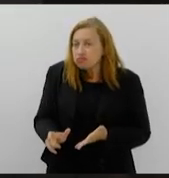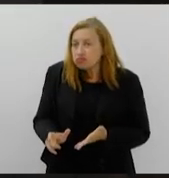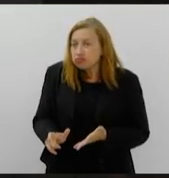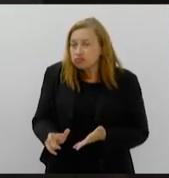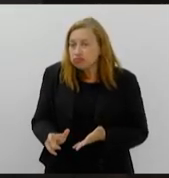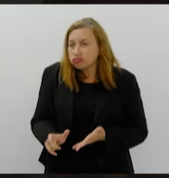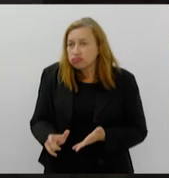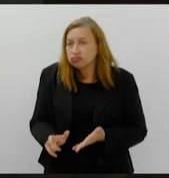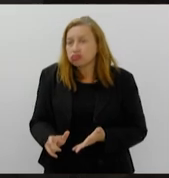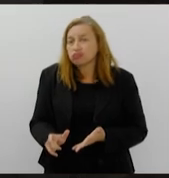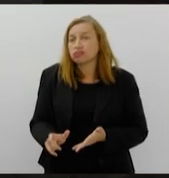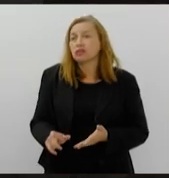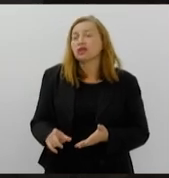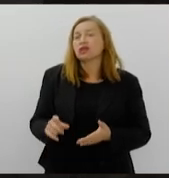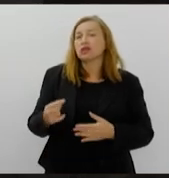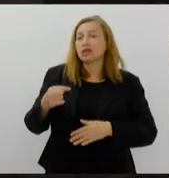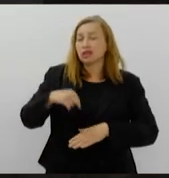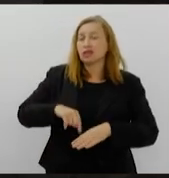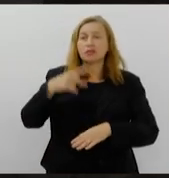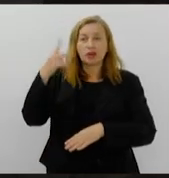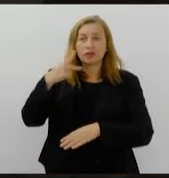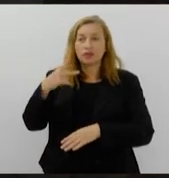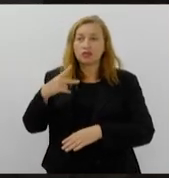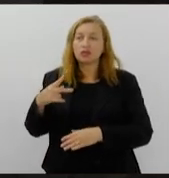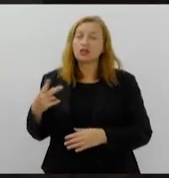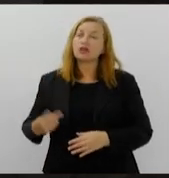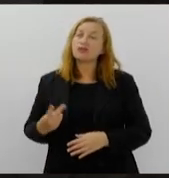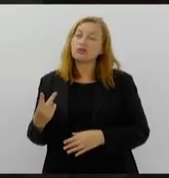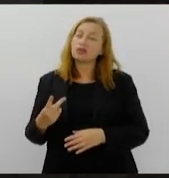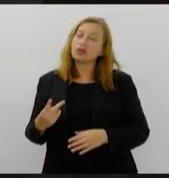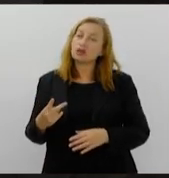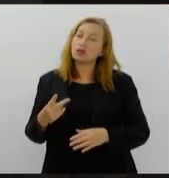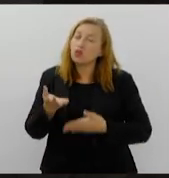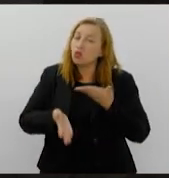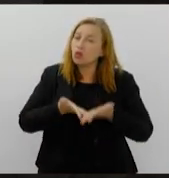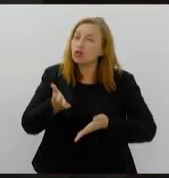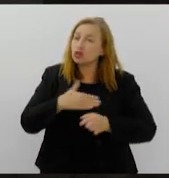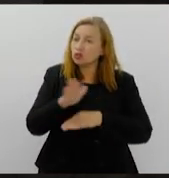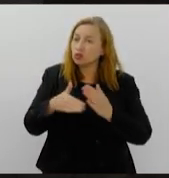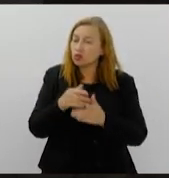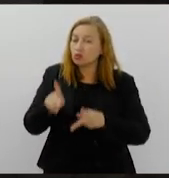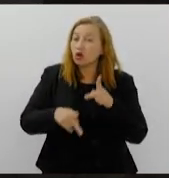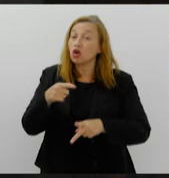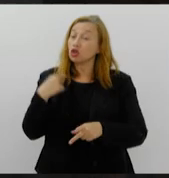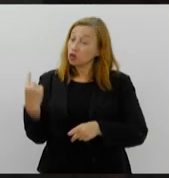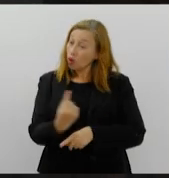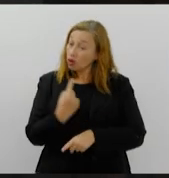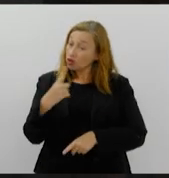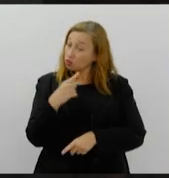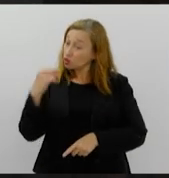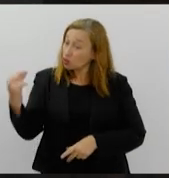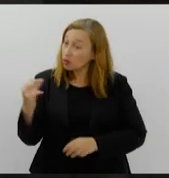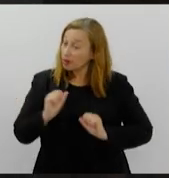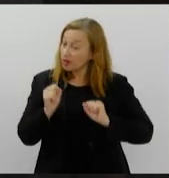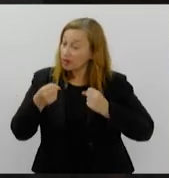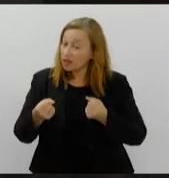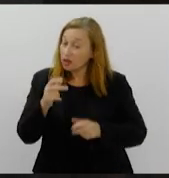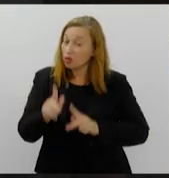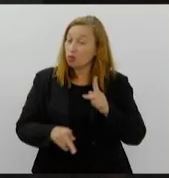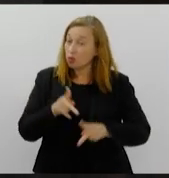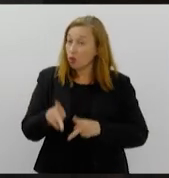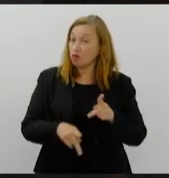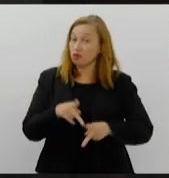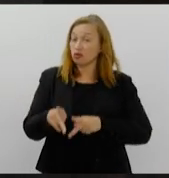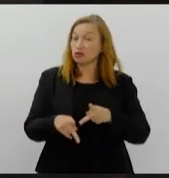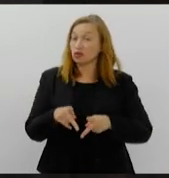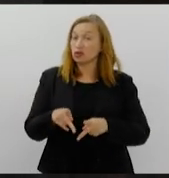zela, né, por toda a população, até porque a gente é eleito para defender a população, eleito por eles,